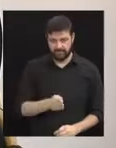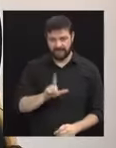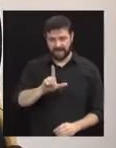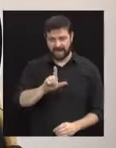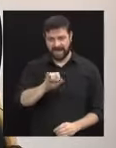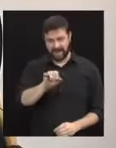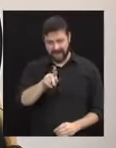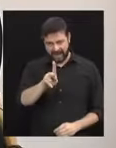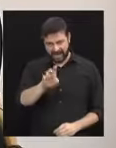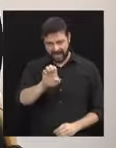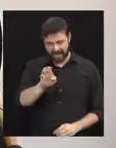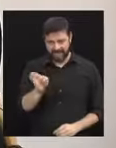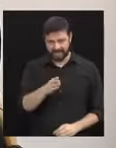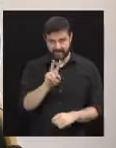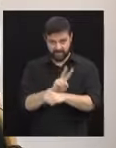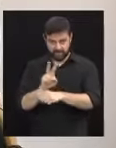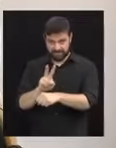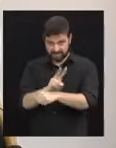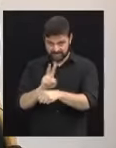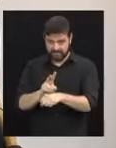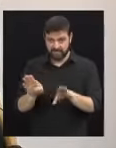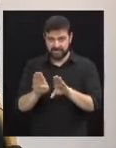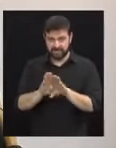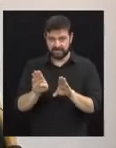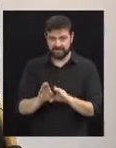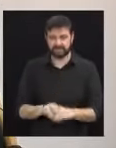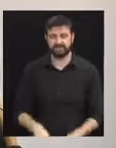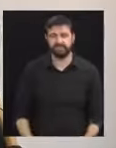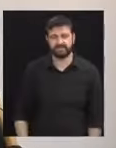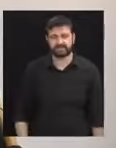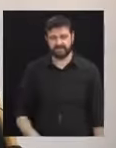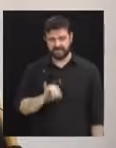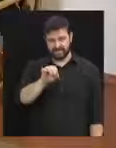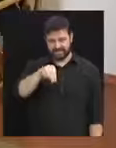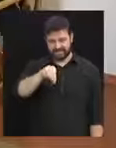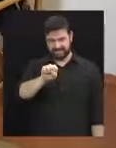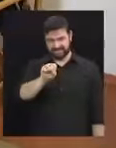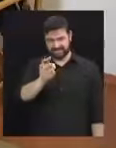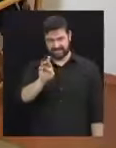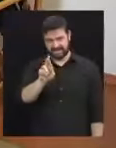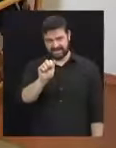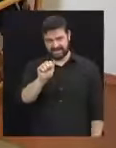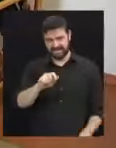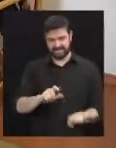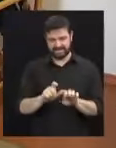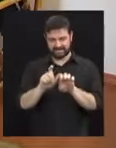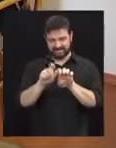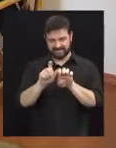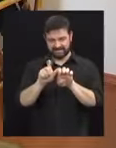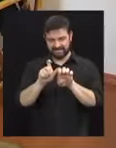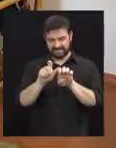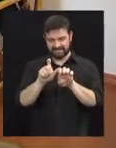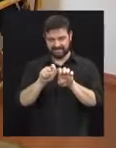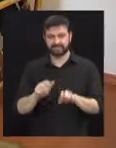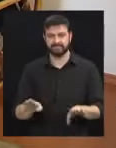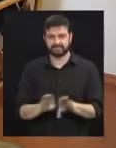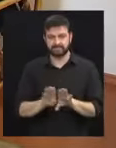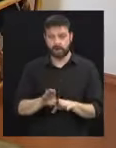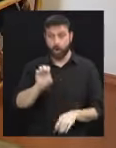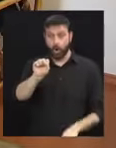Facebook/likebichosproteção. E também nós estamos também no Instagram, como Like Bichos Proteção. A Like está com quantos voluntários hoje, Liliane?